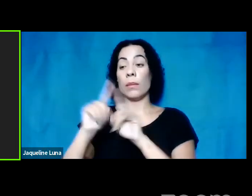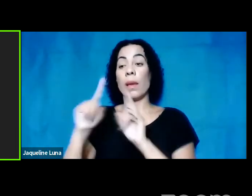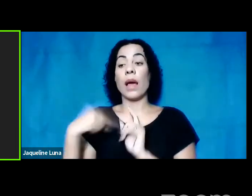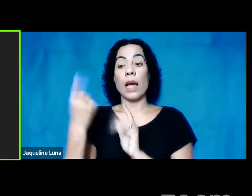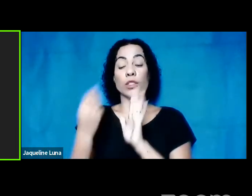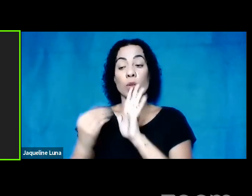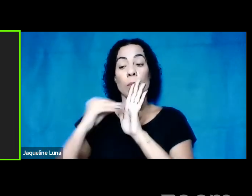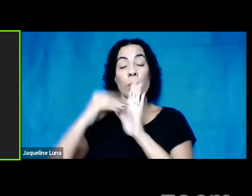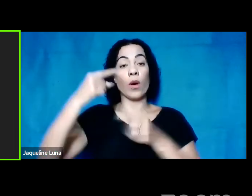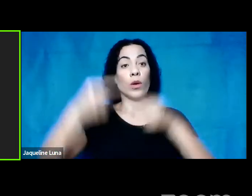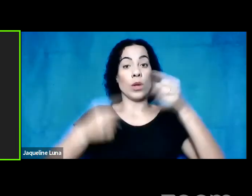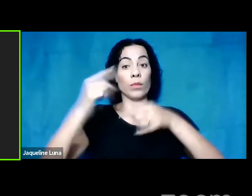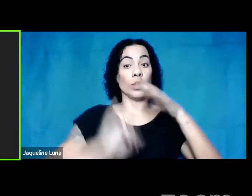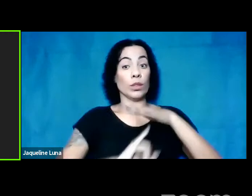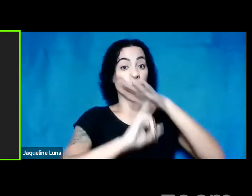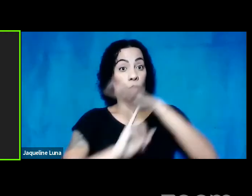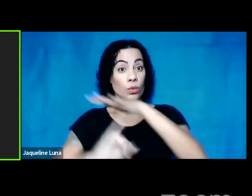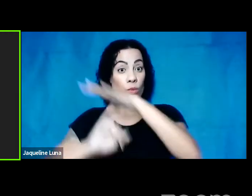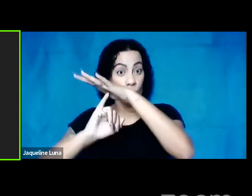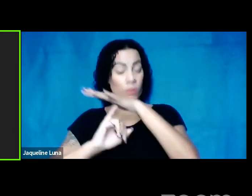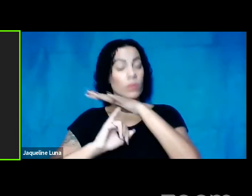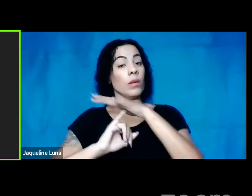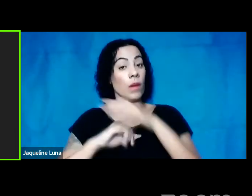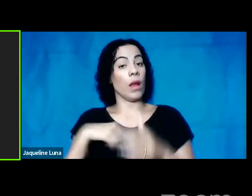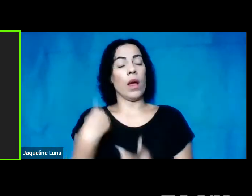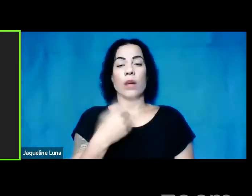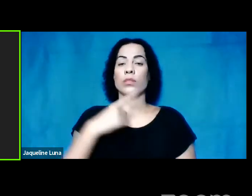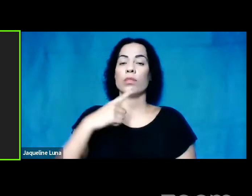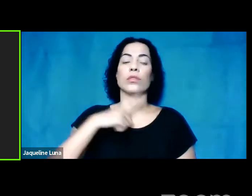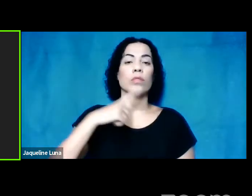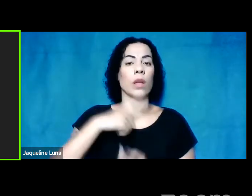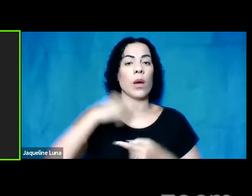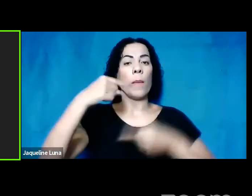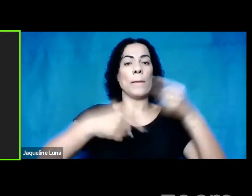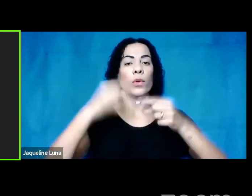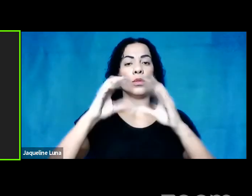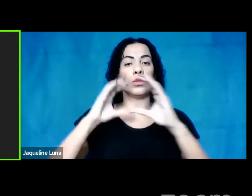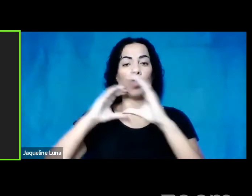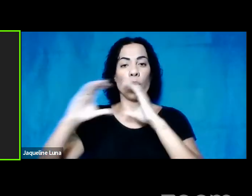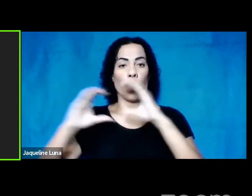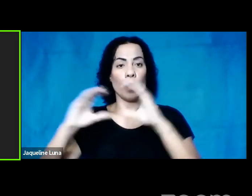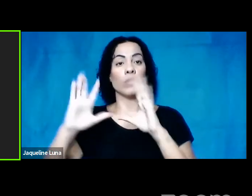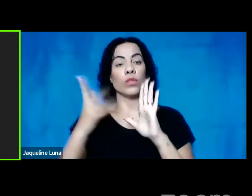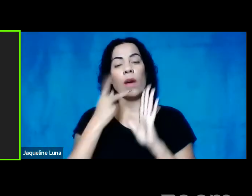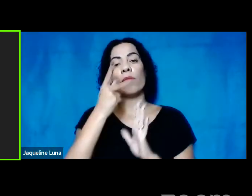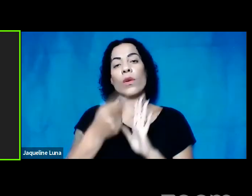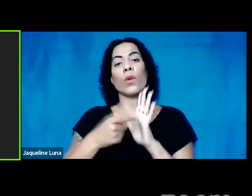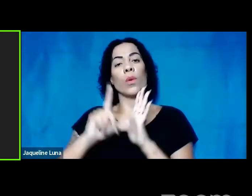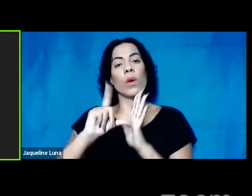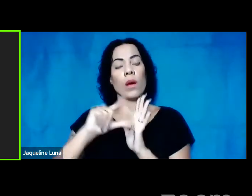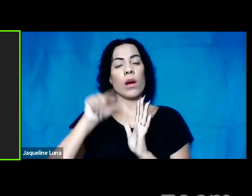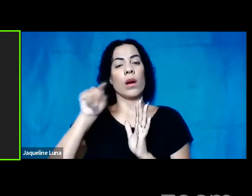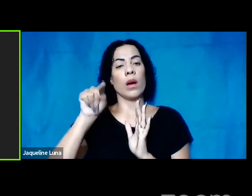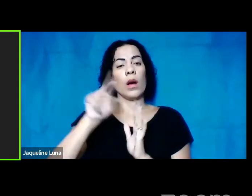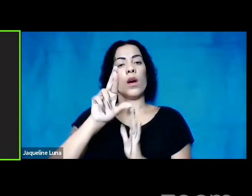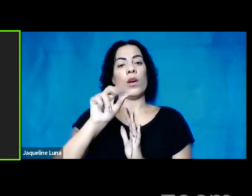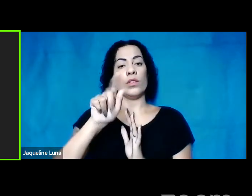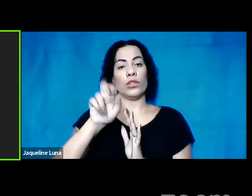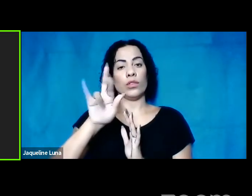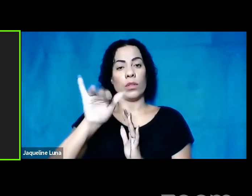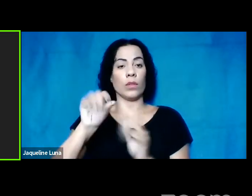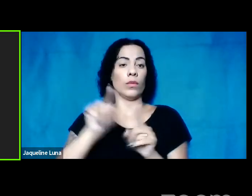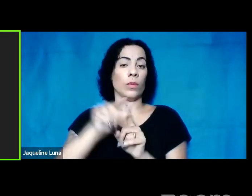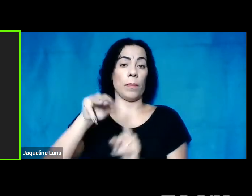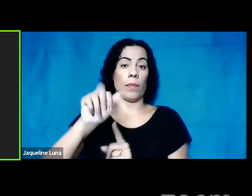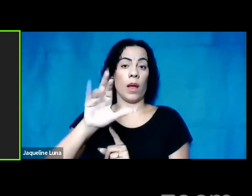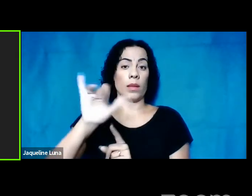políticas institucionais. E aí a gente tem, né, a política de comunicação, que foi citada por Rogério, por Márcia, e tantas